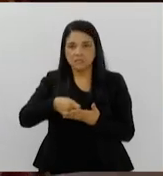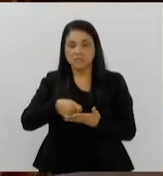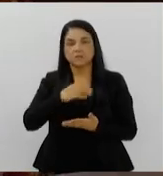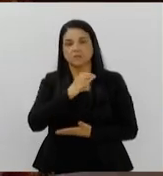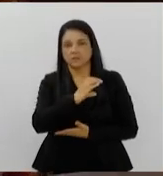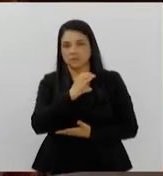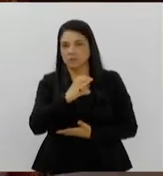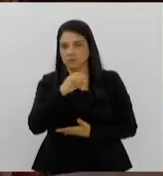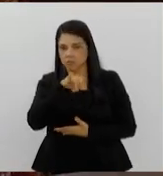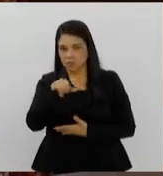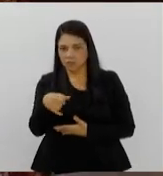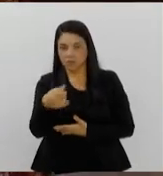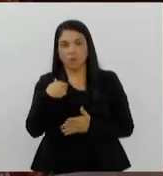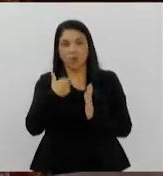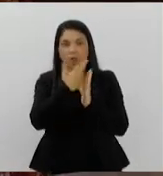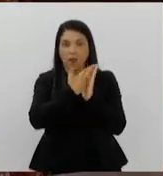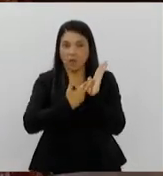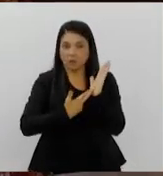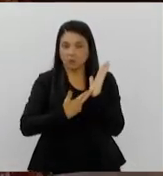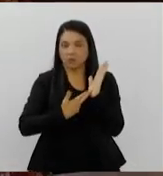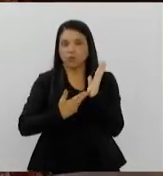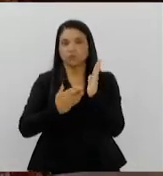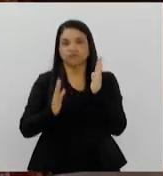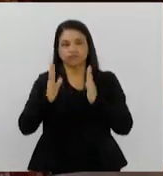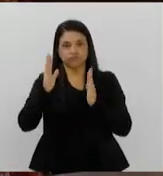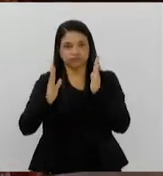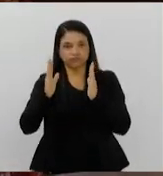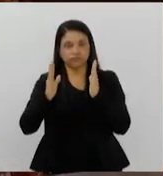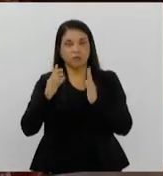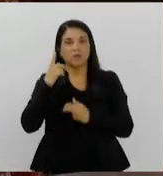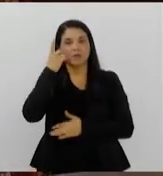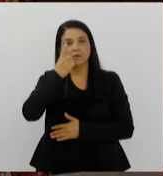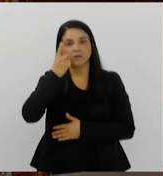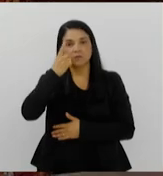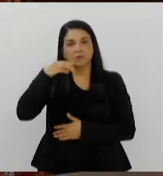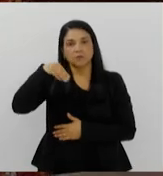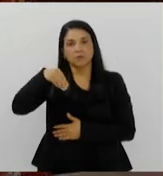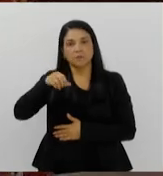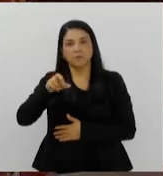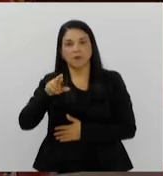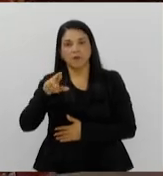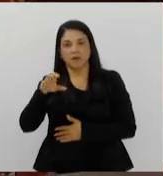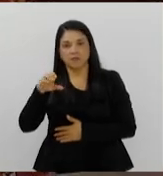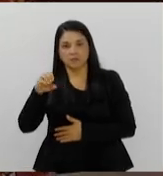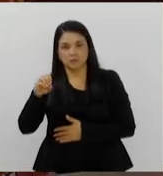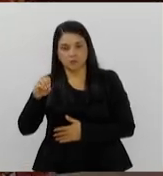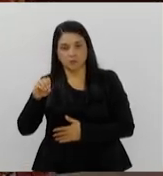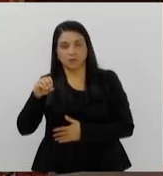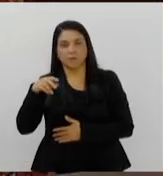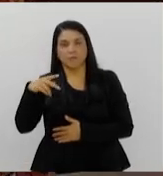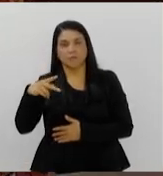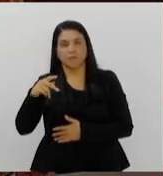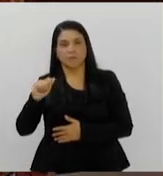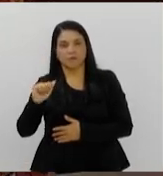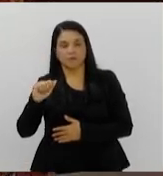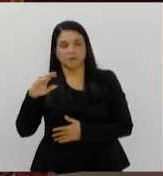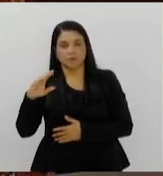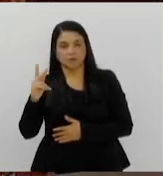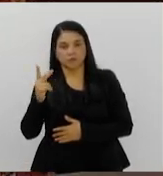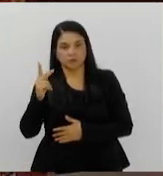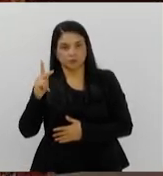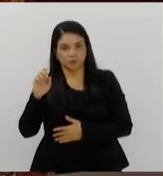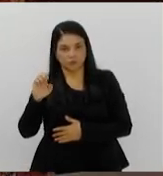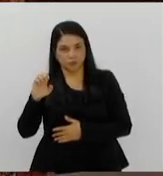CCJ. O relator na época foi o deputado Márcio Pacheco, e estou aqui me